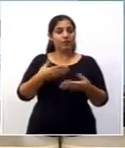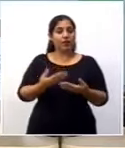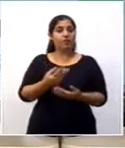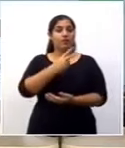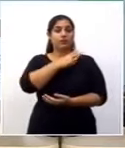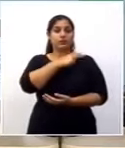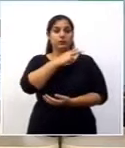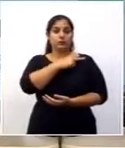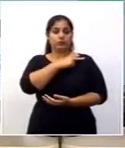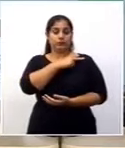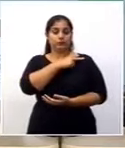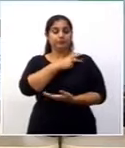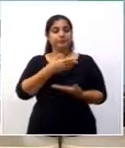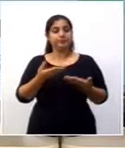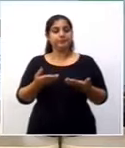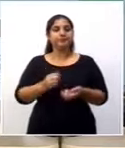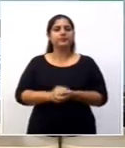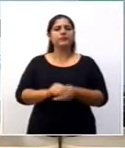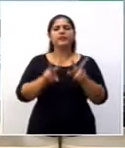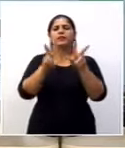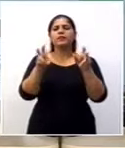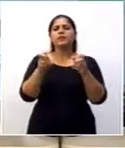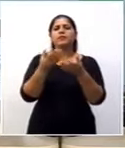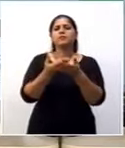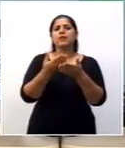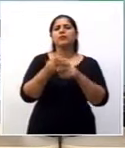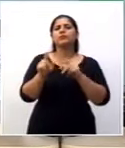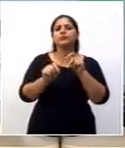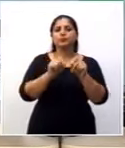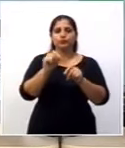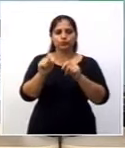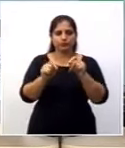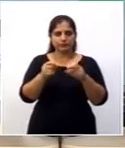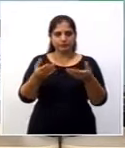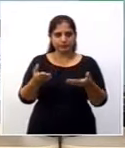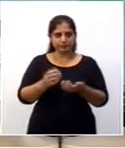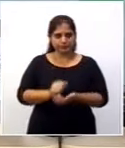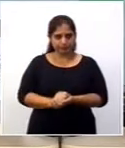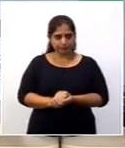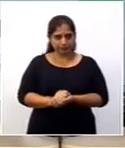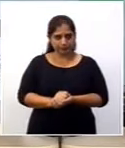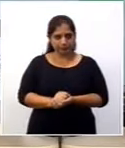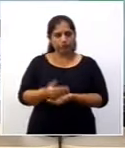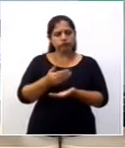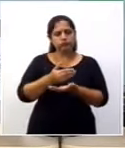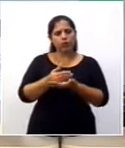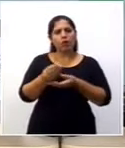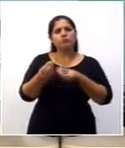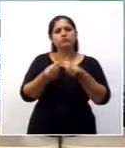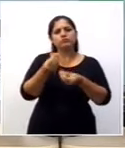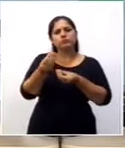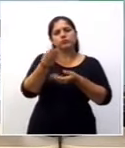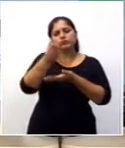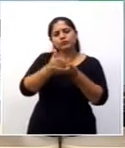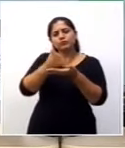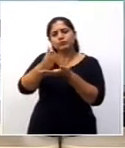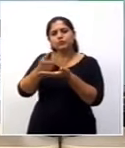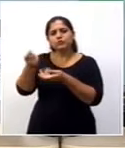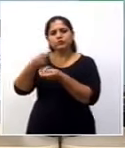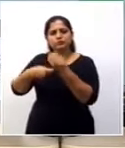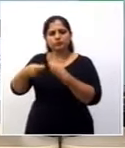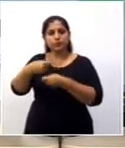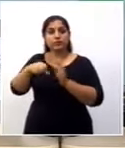ensino médio. O tema da aula é Gênese das fronteiras geoeconômicas do Brasil